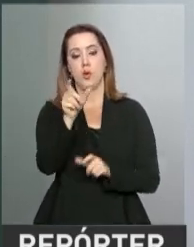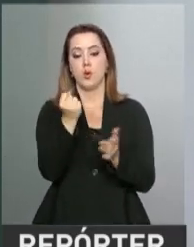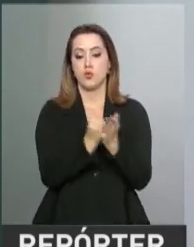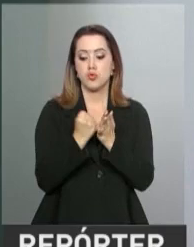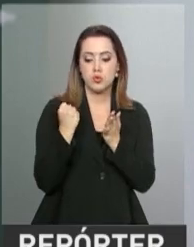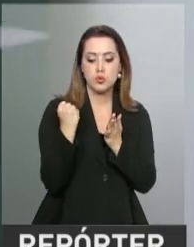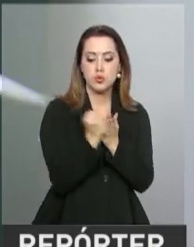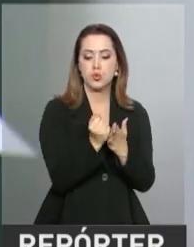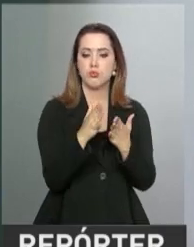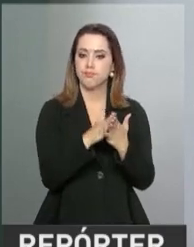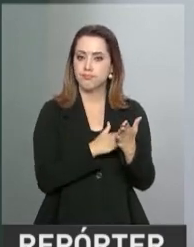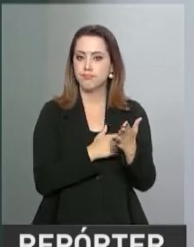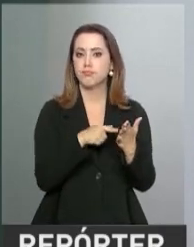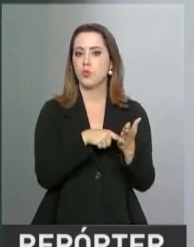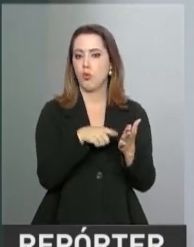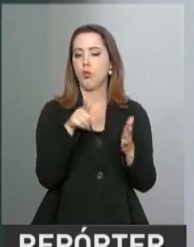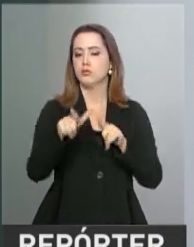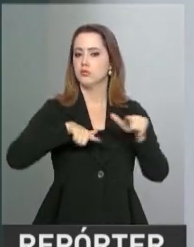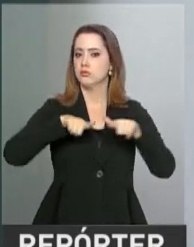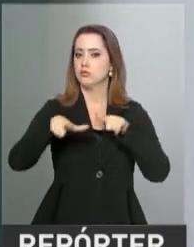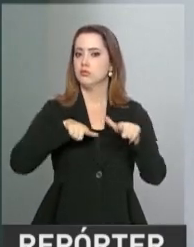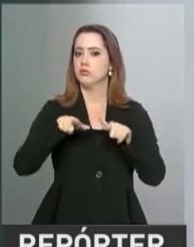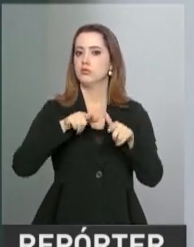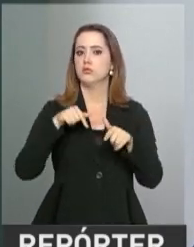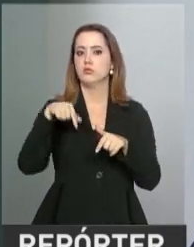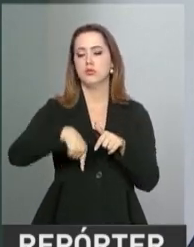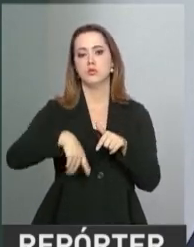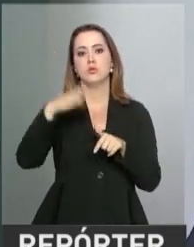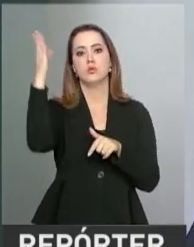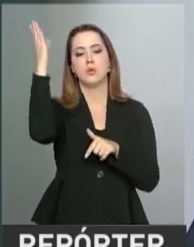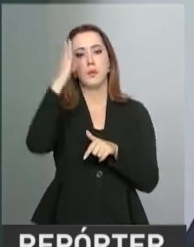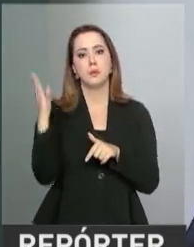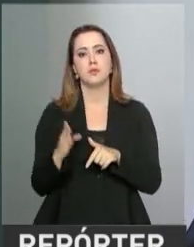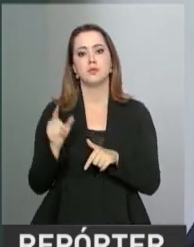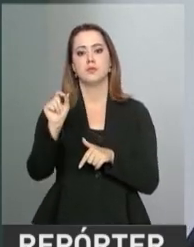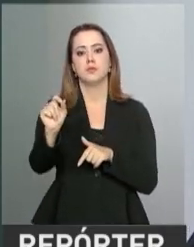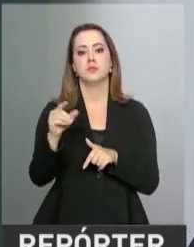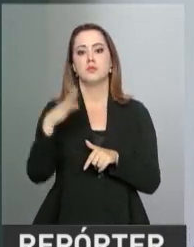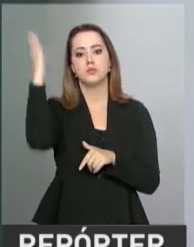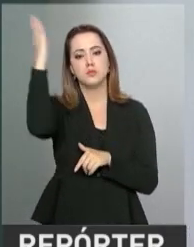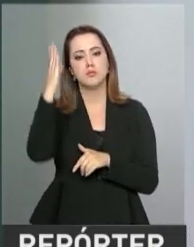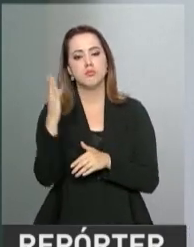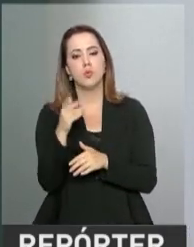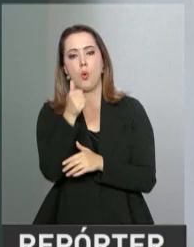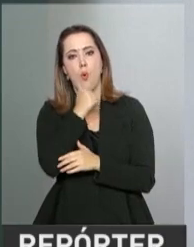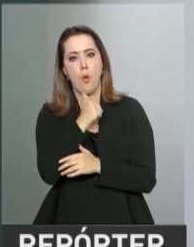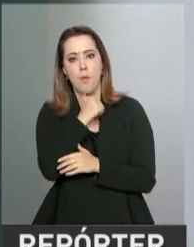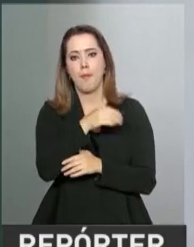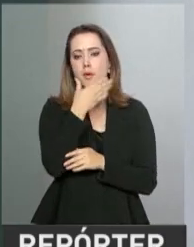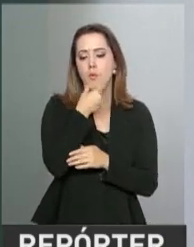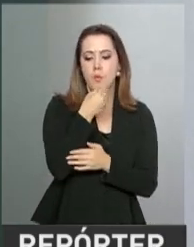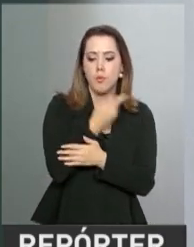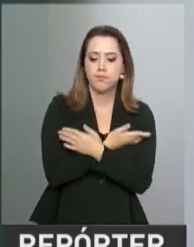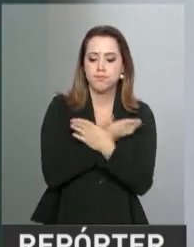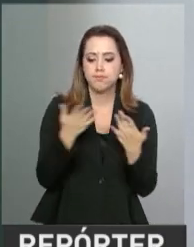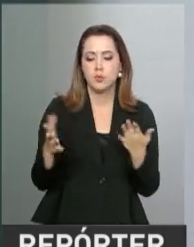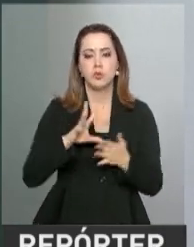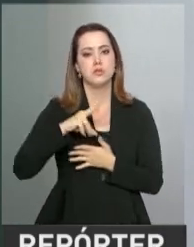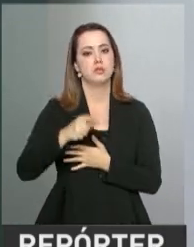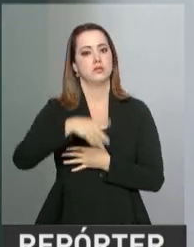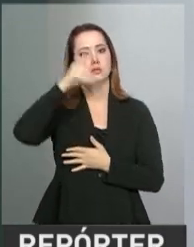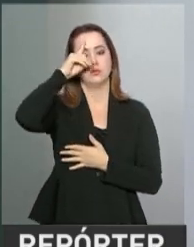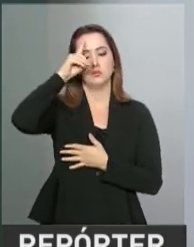contratos formais de trabalho, onde brasileiros e brasileiras